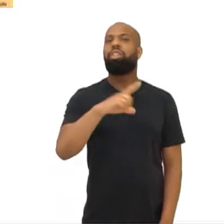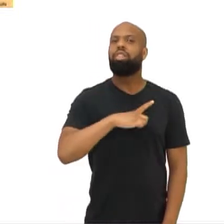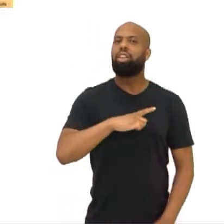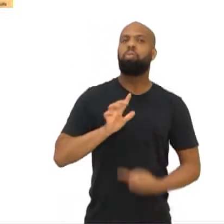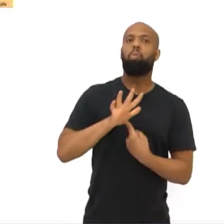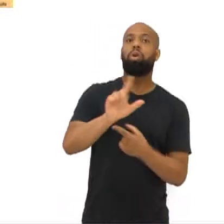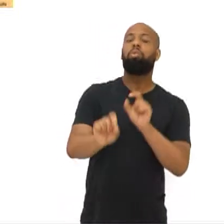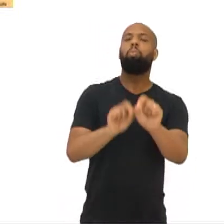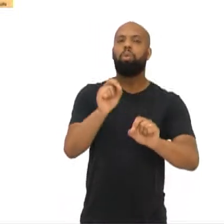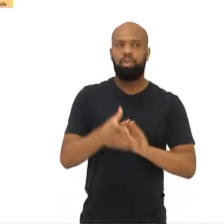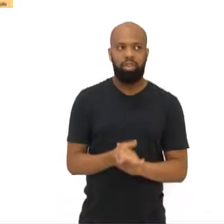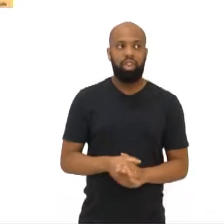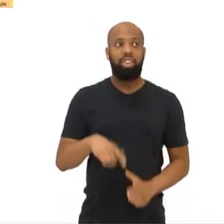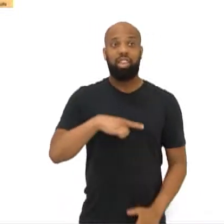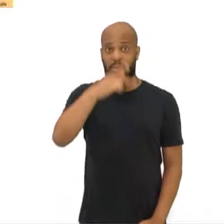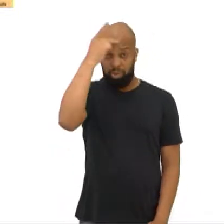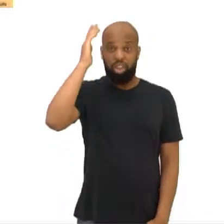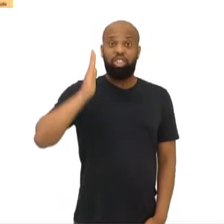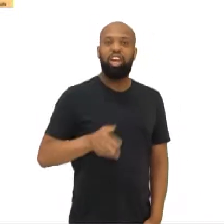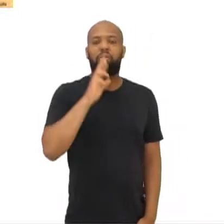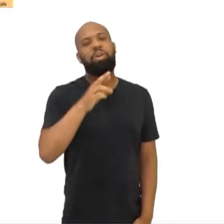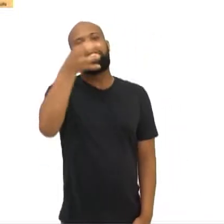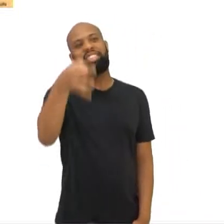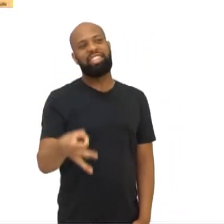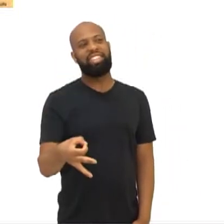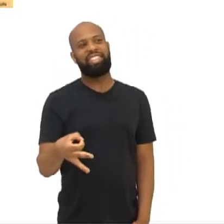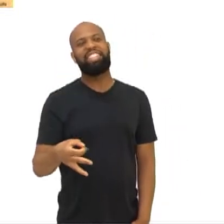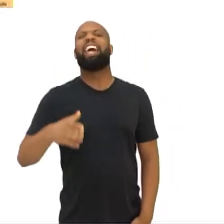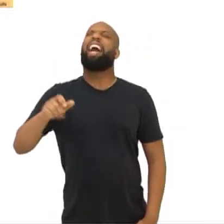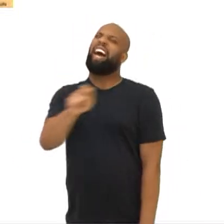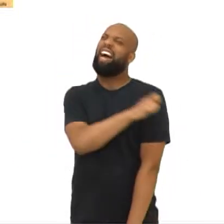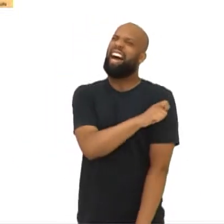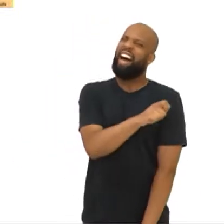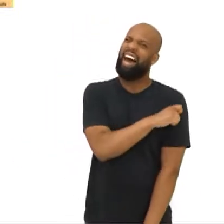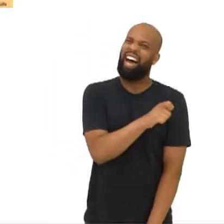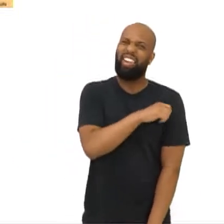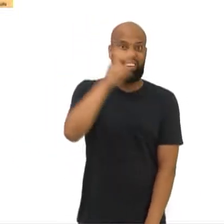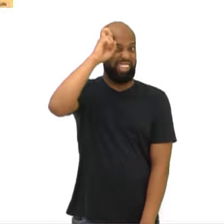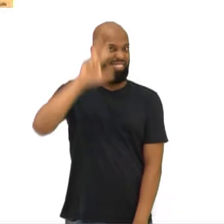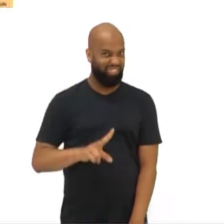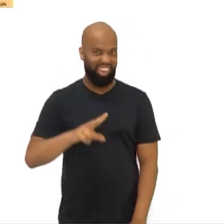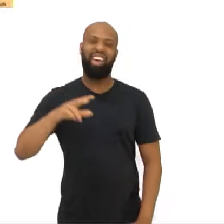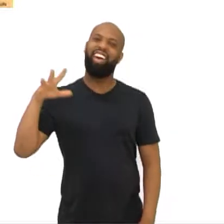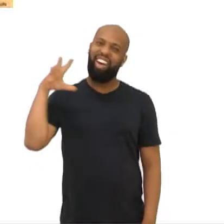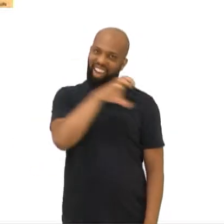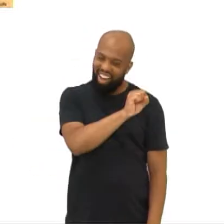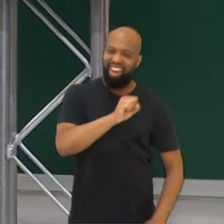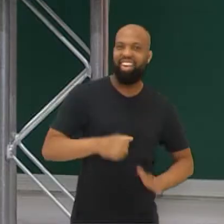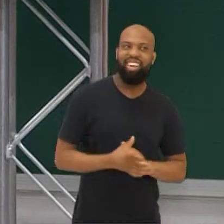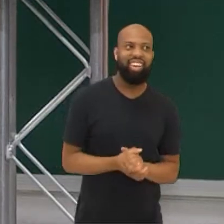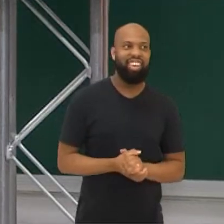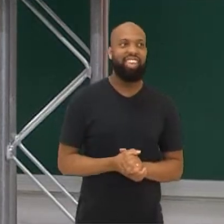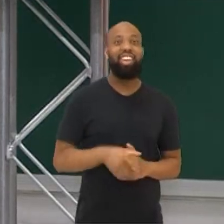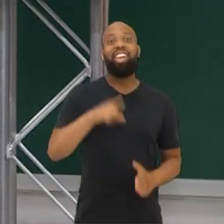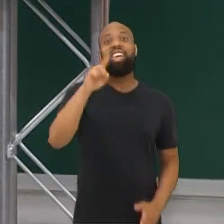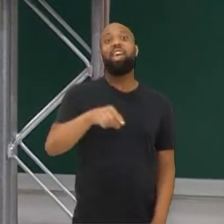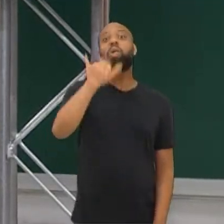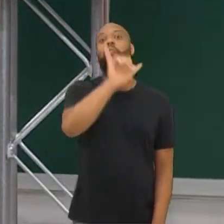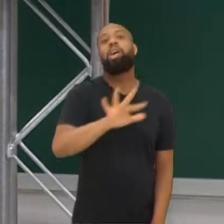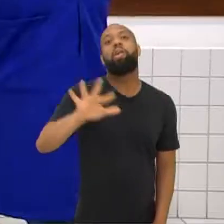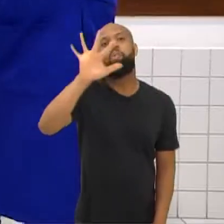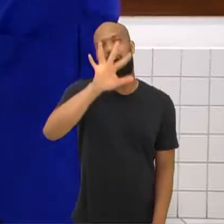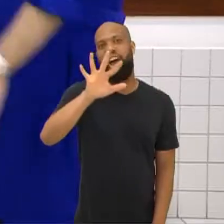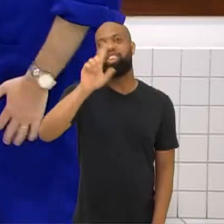aí? Ah lá, alguém já respondeu certo. Ah, esses nossos alunos são fera demais, eu fico muito empolgado. Vamos lá. É uma imagem do